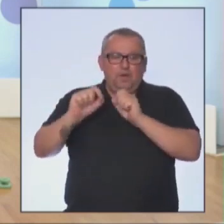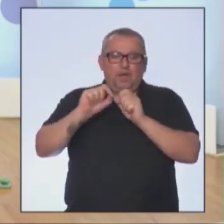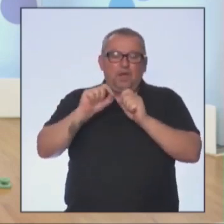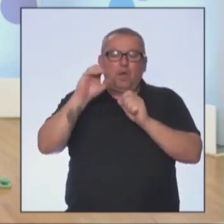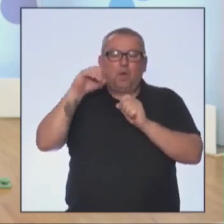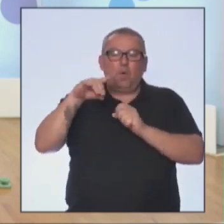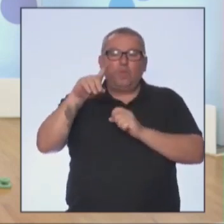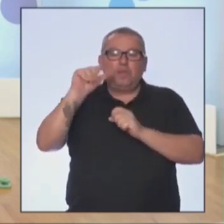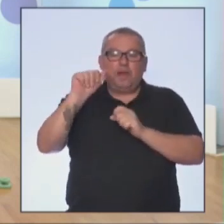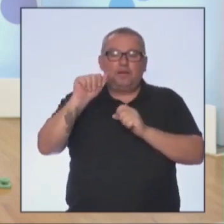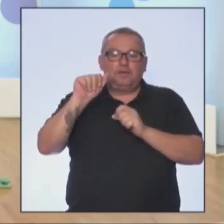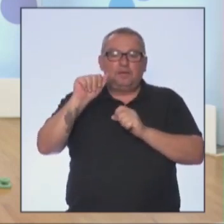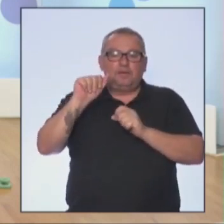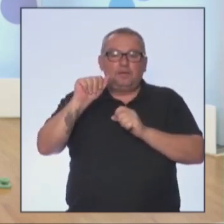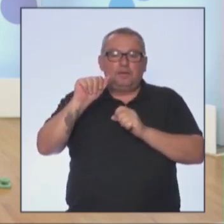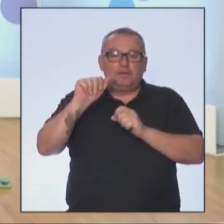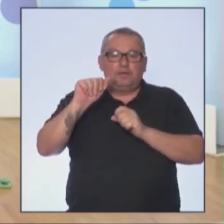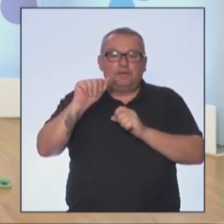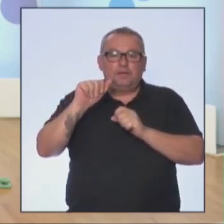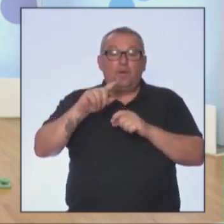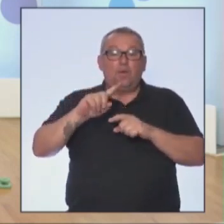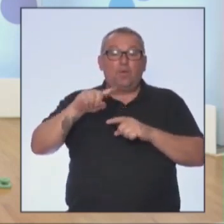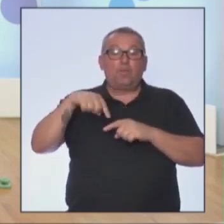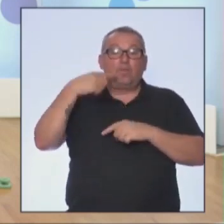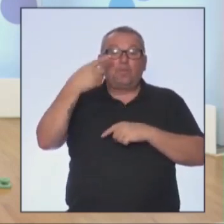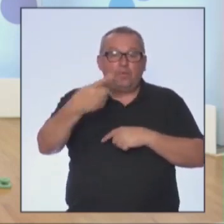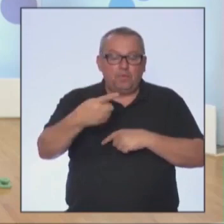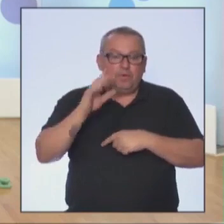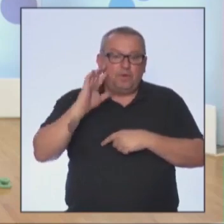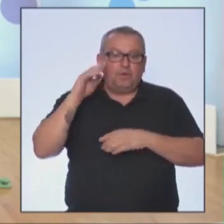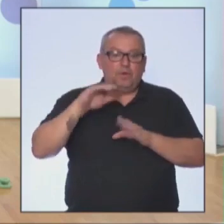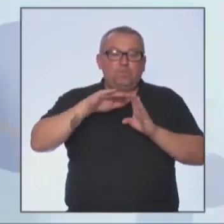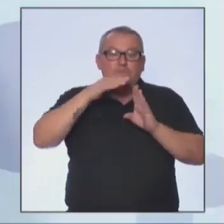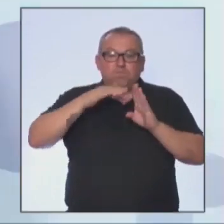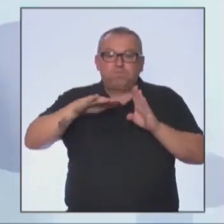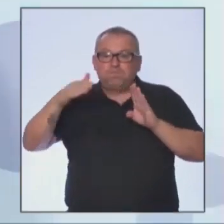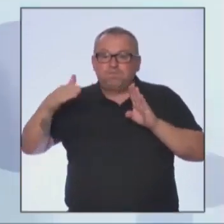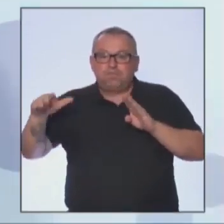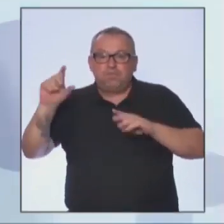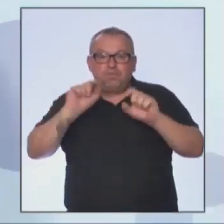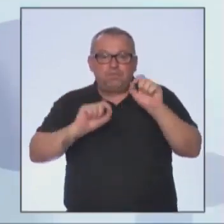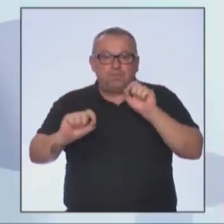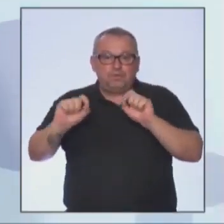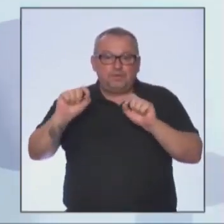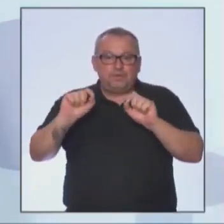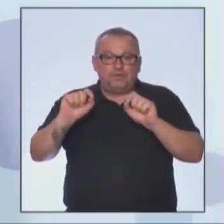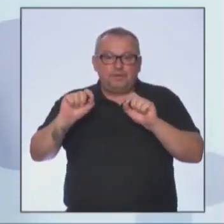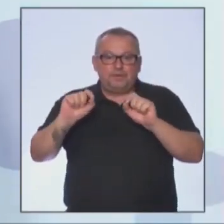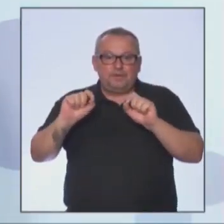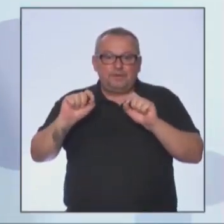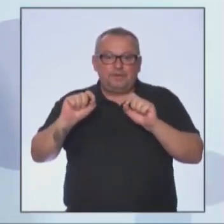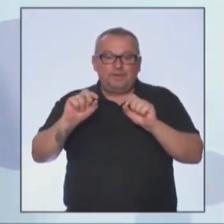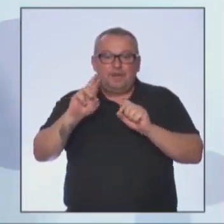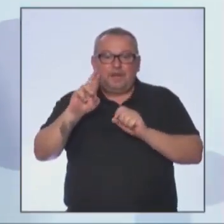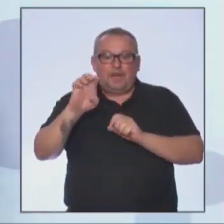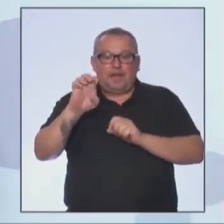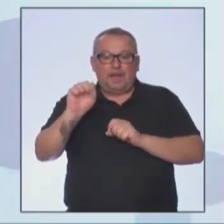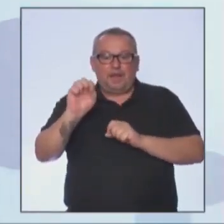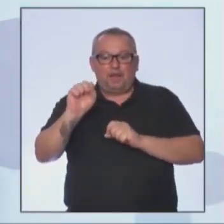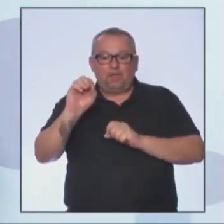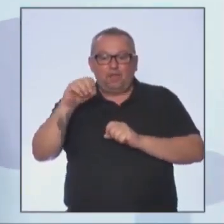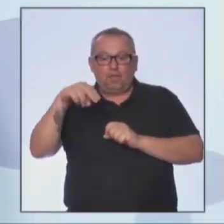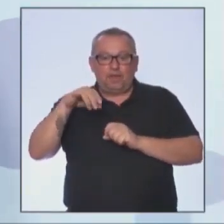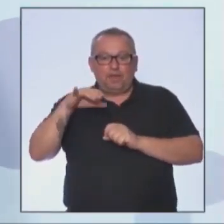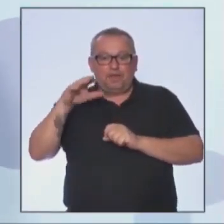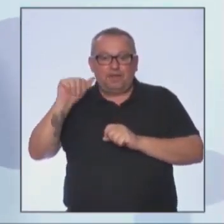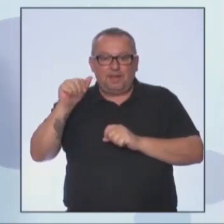ondas. Um próximo fenômeno ondulatório que é muito legal é a ressonância. A ressonância